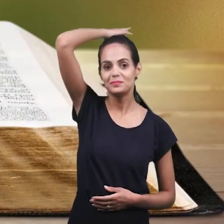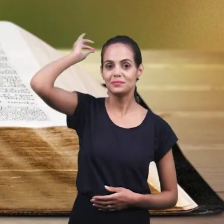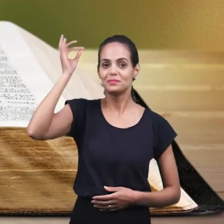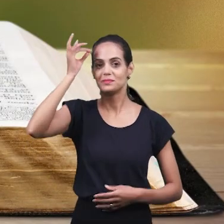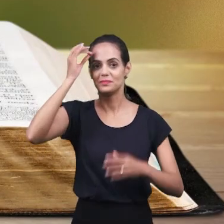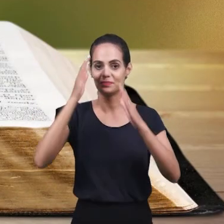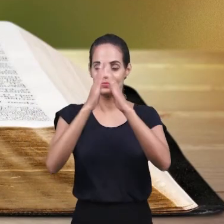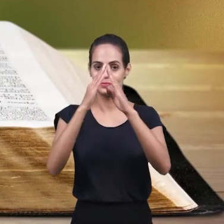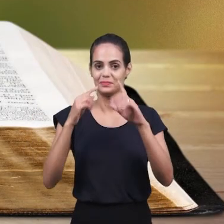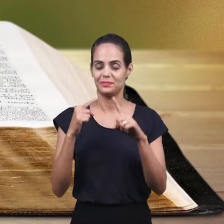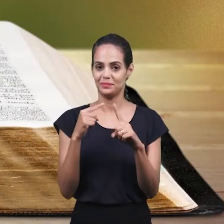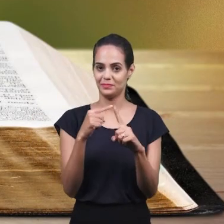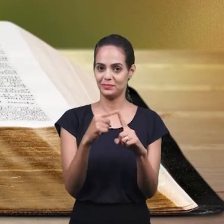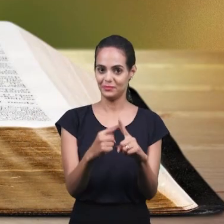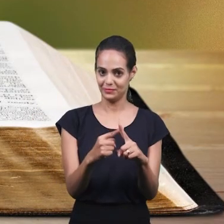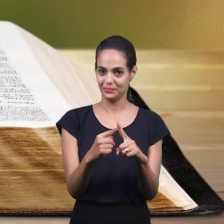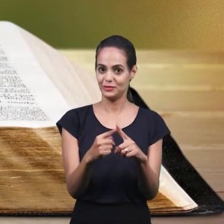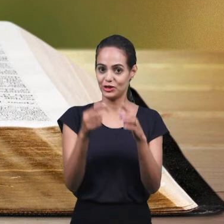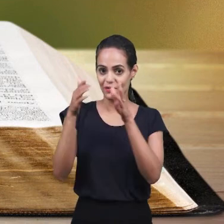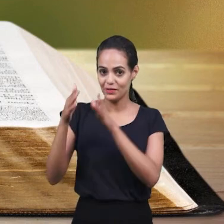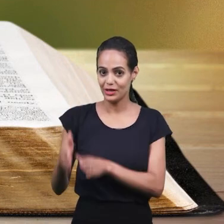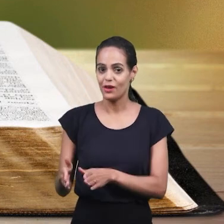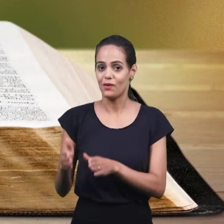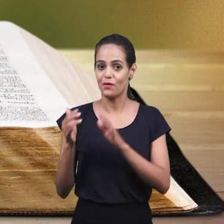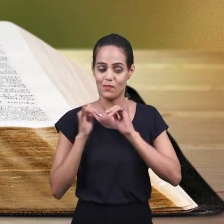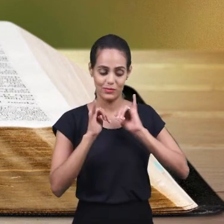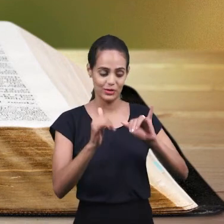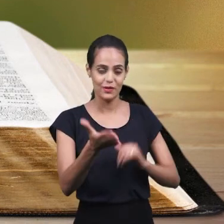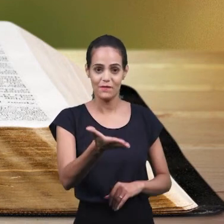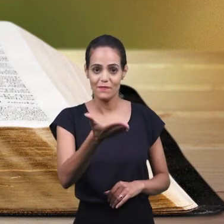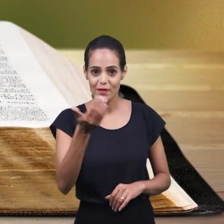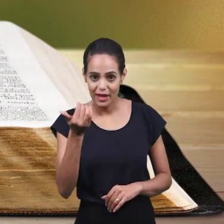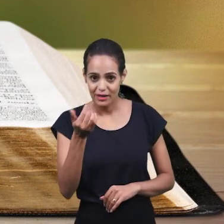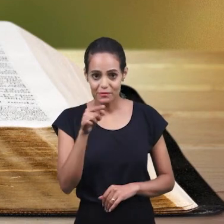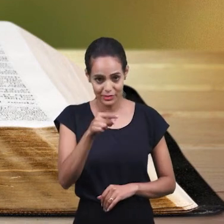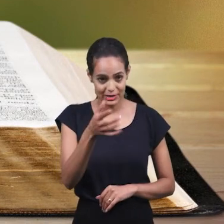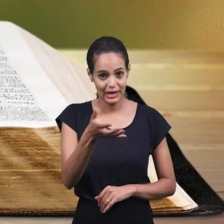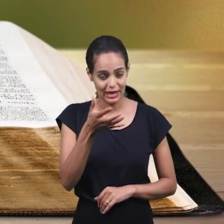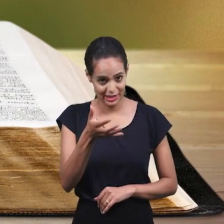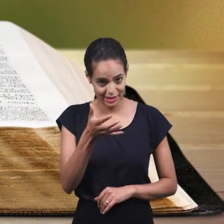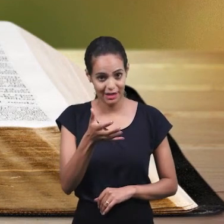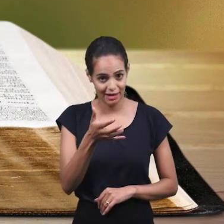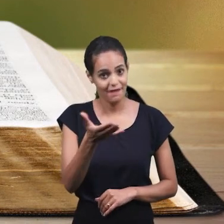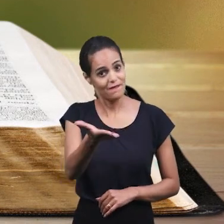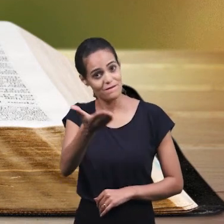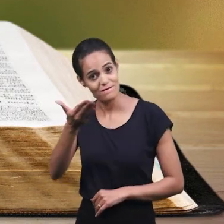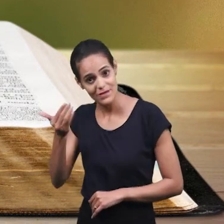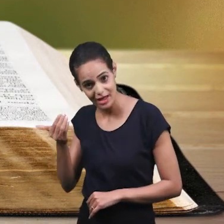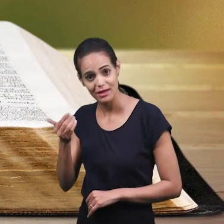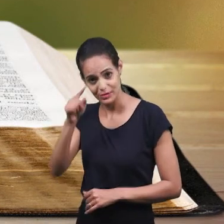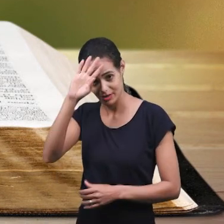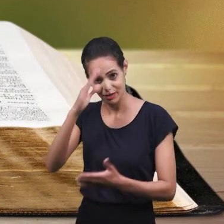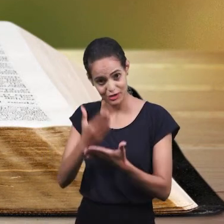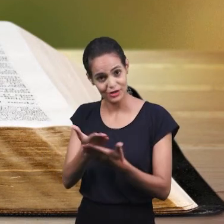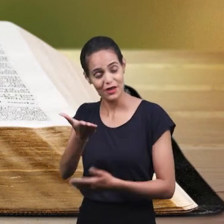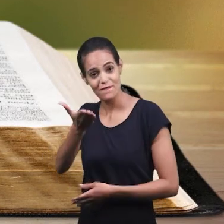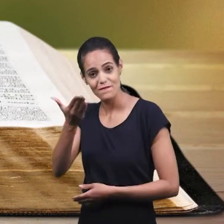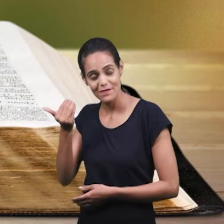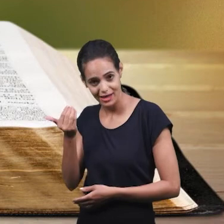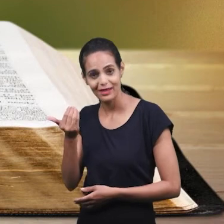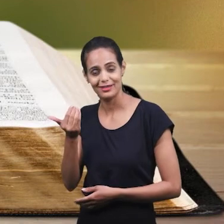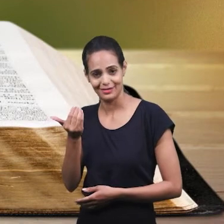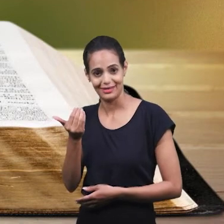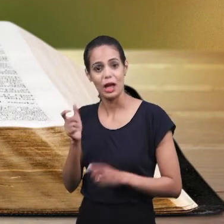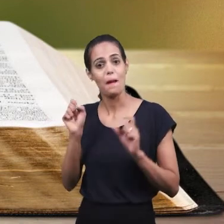Espírito e a esposa dizem, vem, e quem ouve diga, vem, e quem tem sede venha, e quem quiser tome